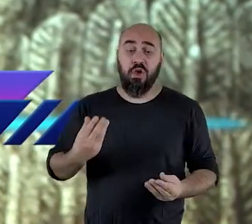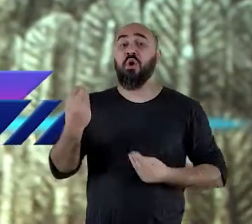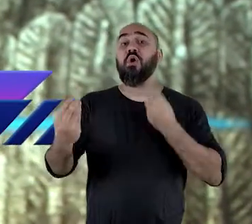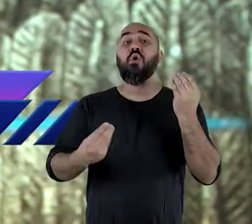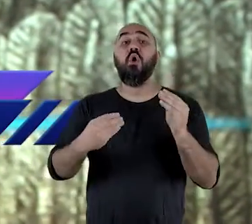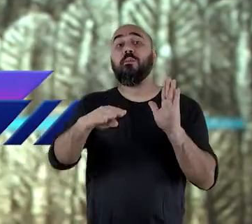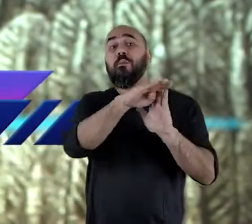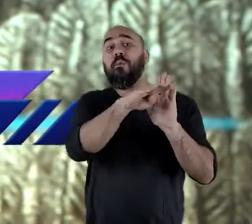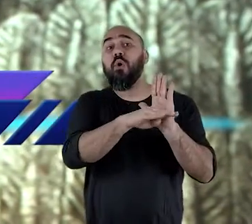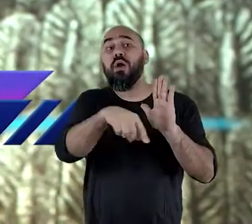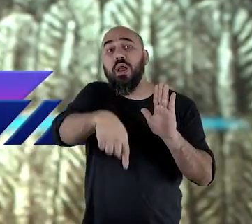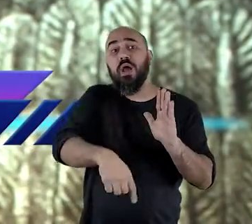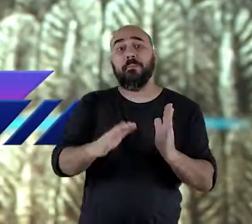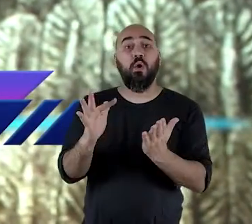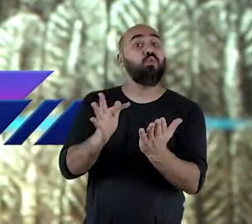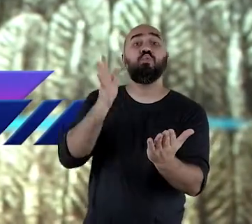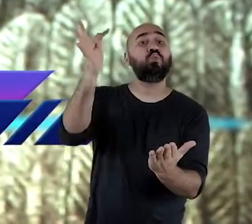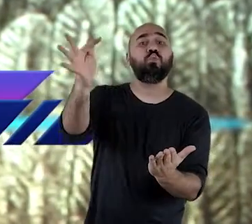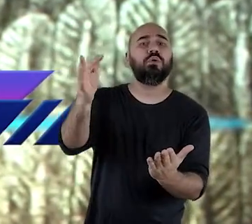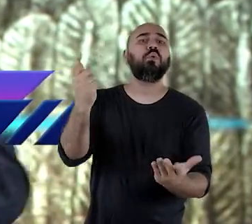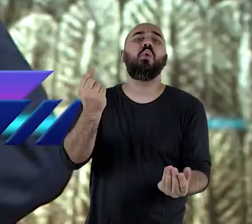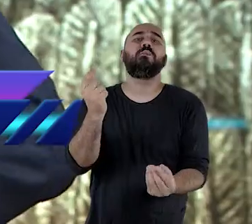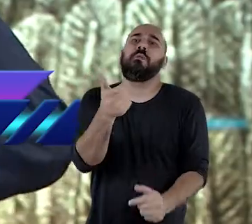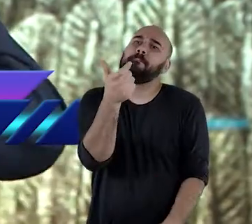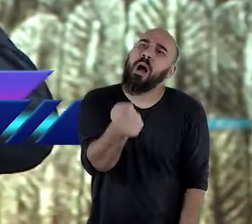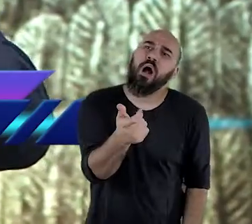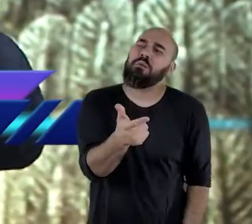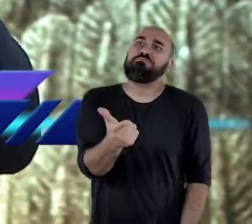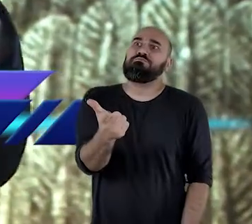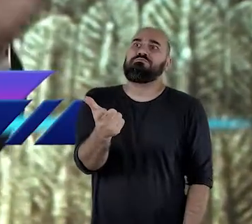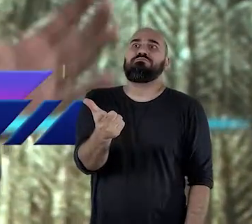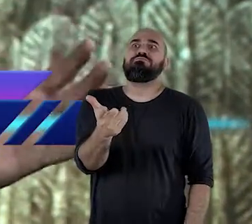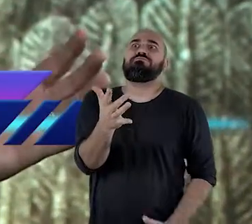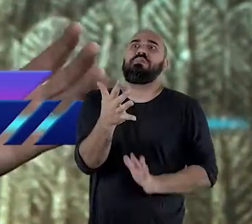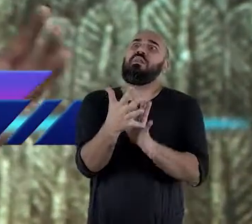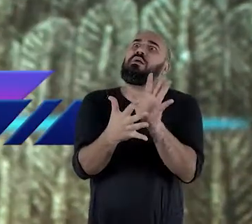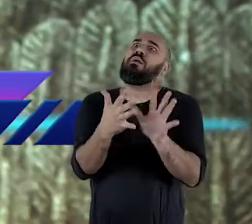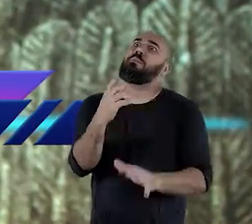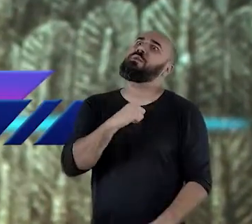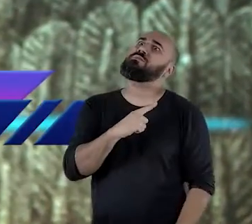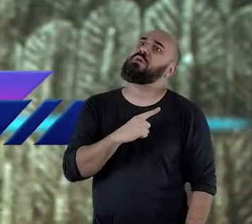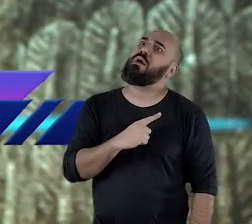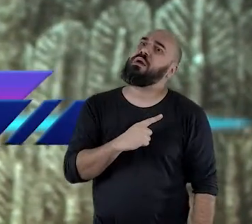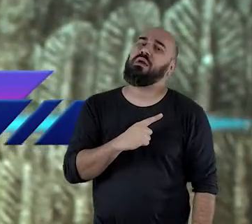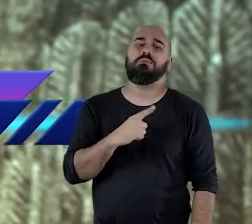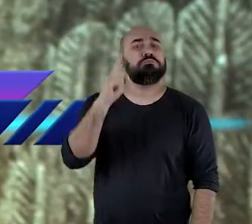programa A Arena do Futuro chegou até você. Eu não sei de que forma você entrou em contato com a